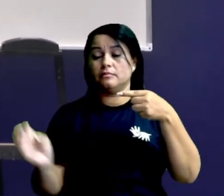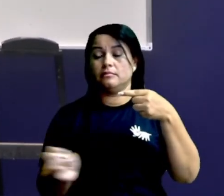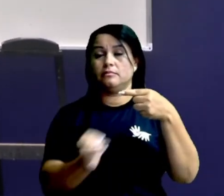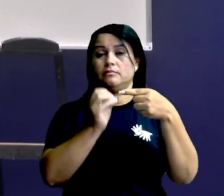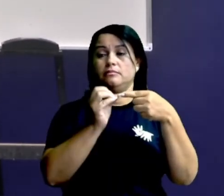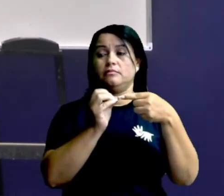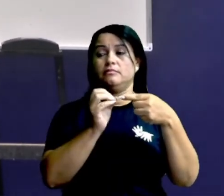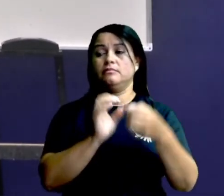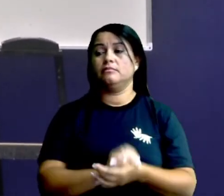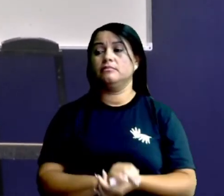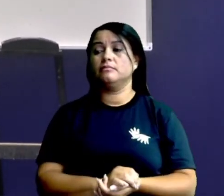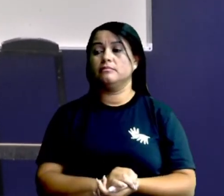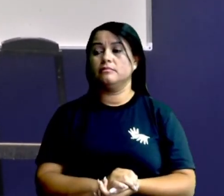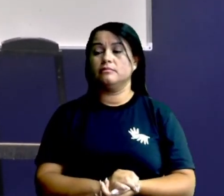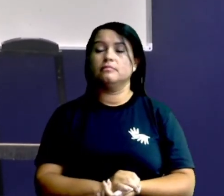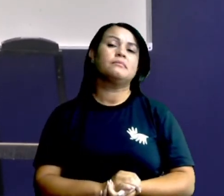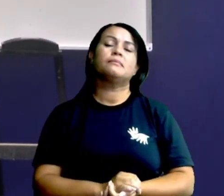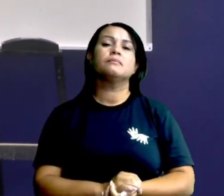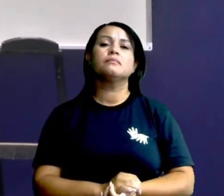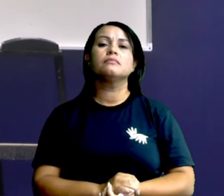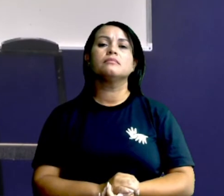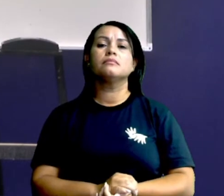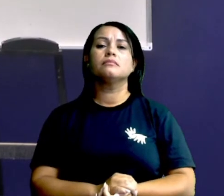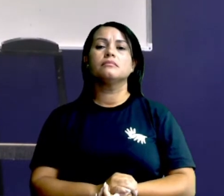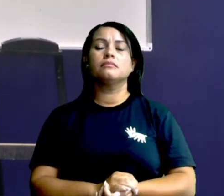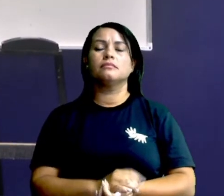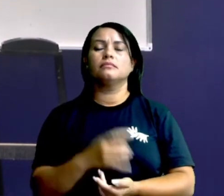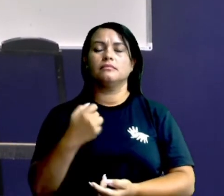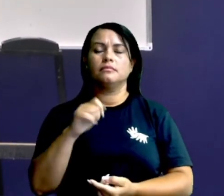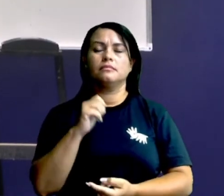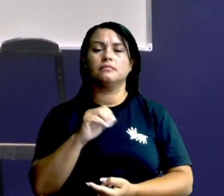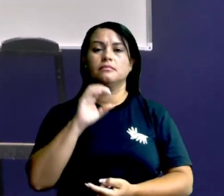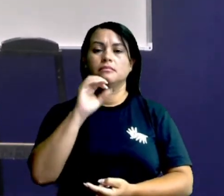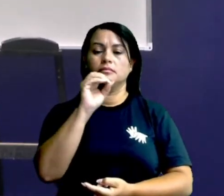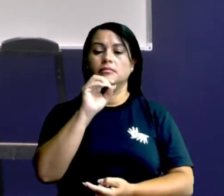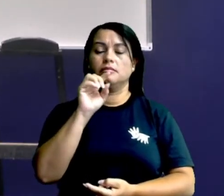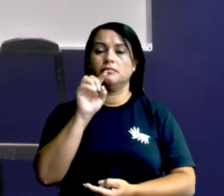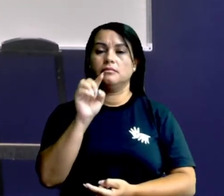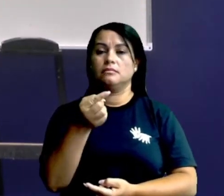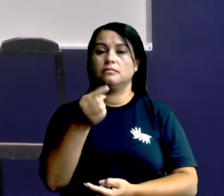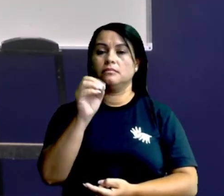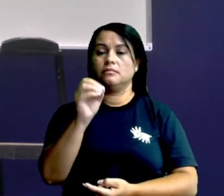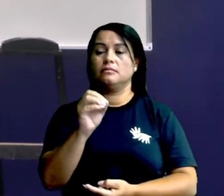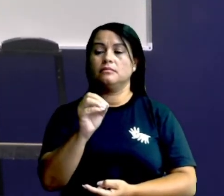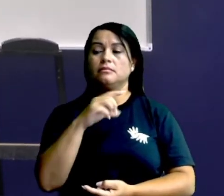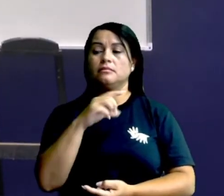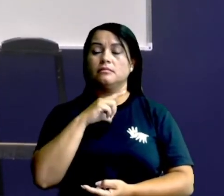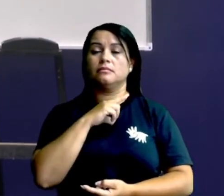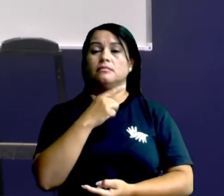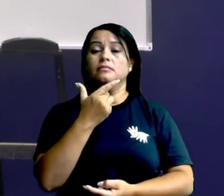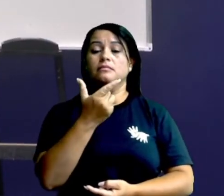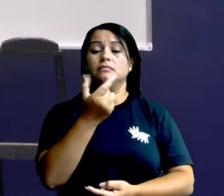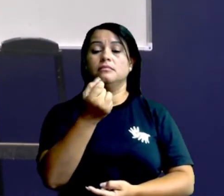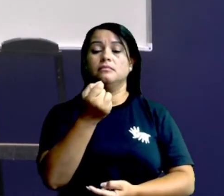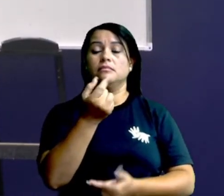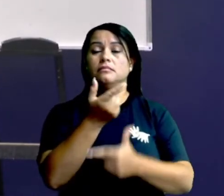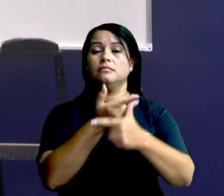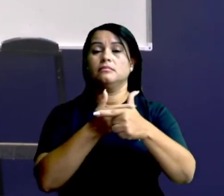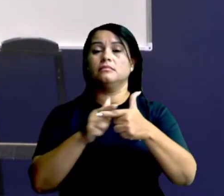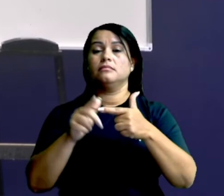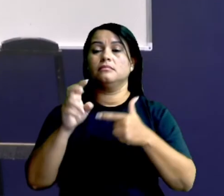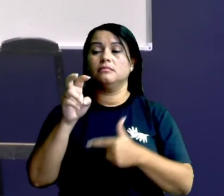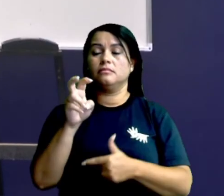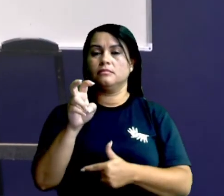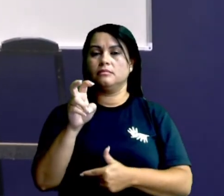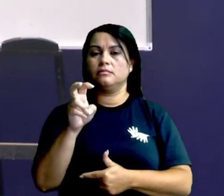zero. Trouxe para cá, né? Tenho que colocar o 0, aqui. 20 dividido para